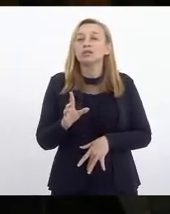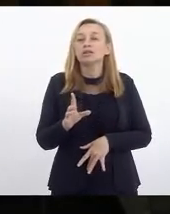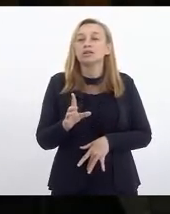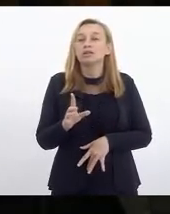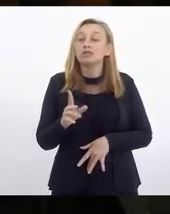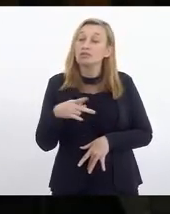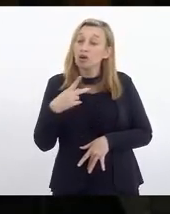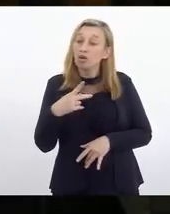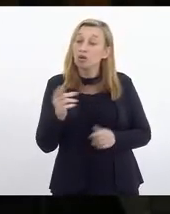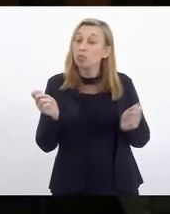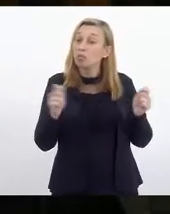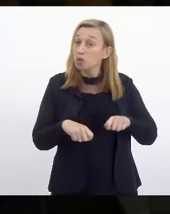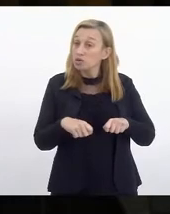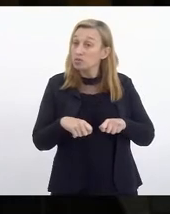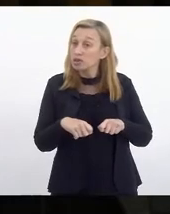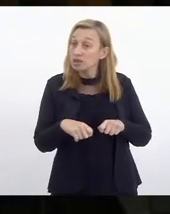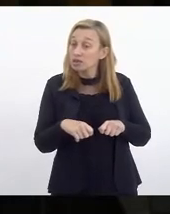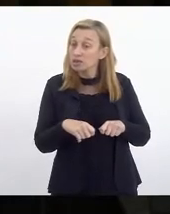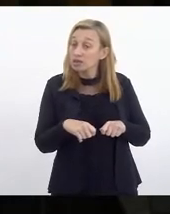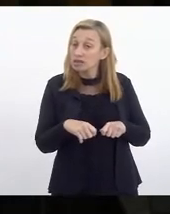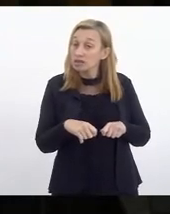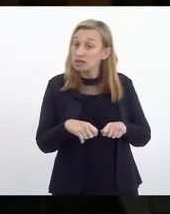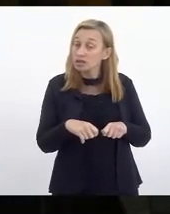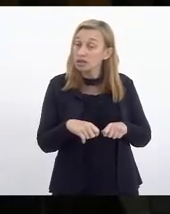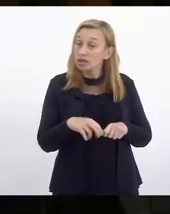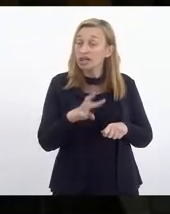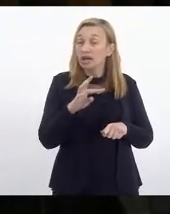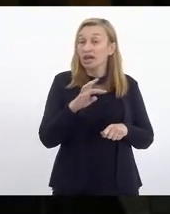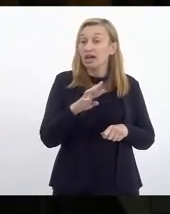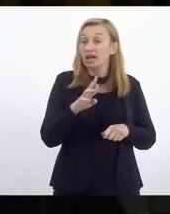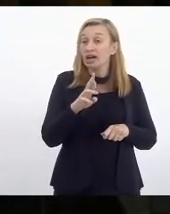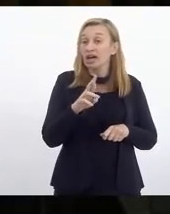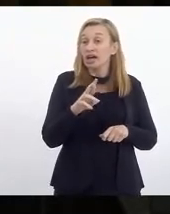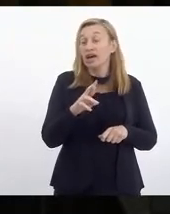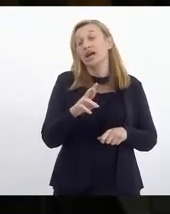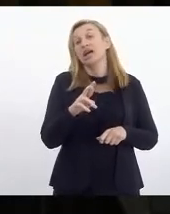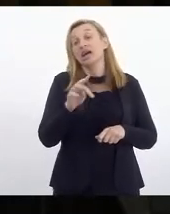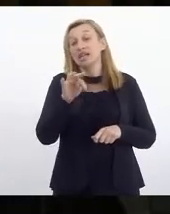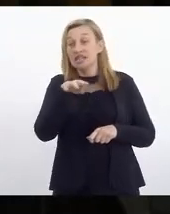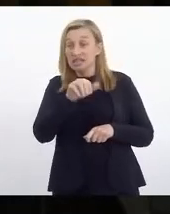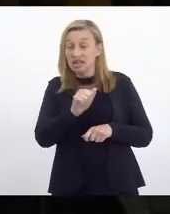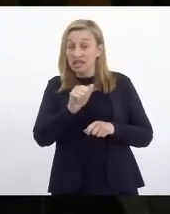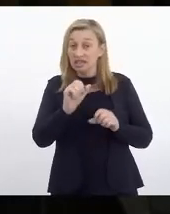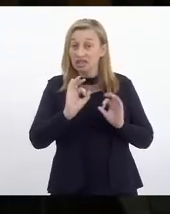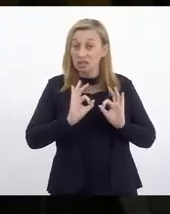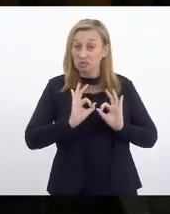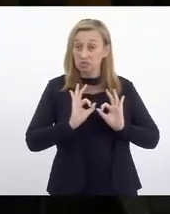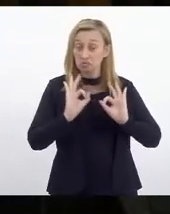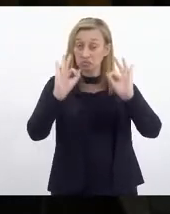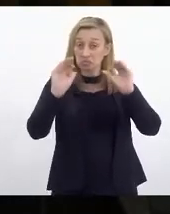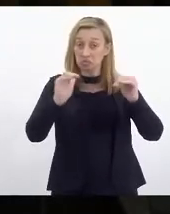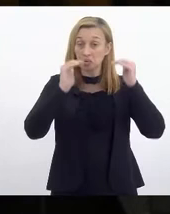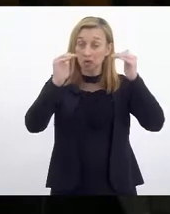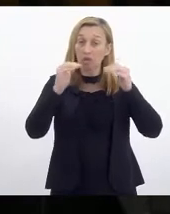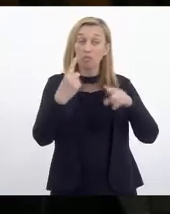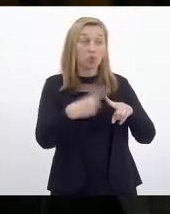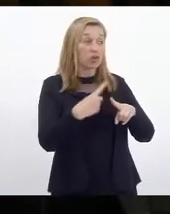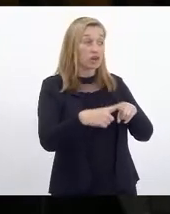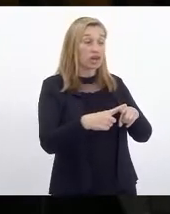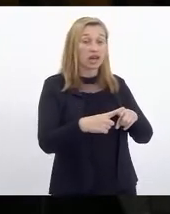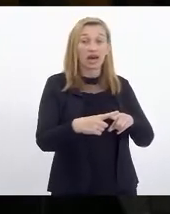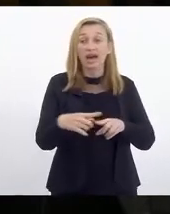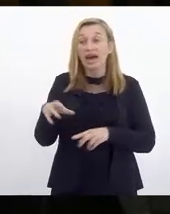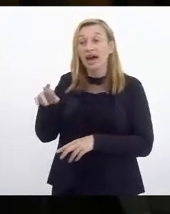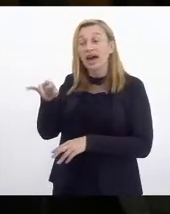da possibilidade de receitas extraordinárias. Porque das receitas ordinárias já tinha entregue no